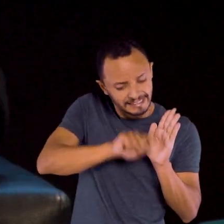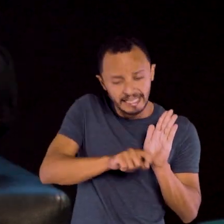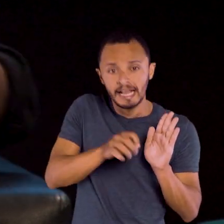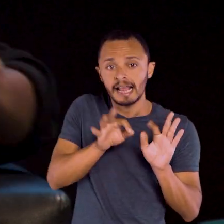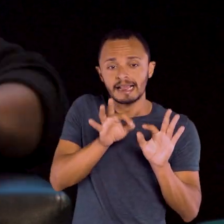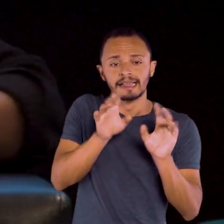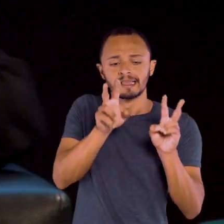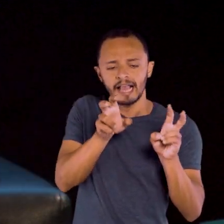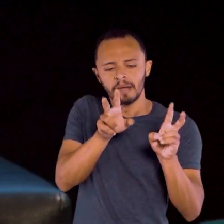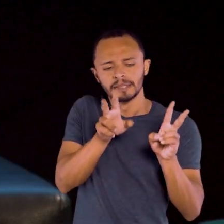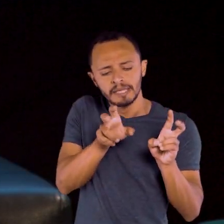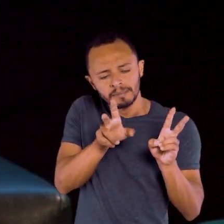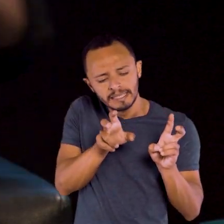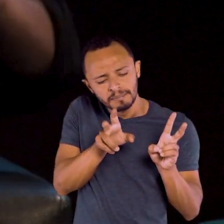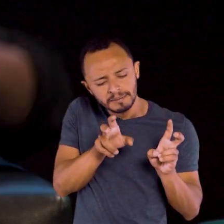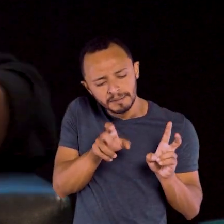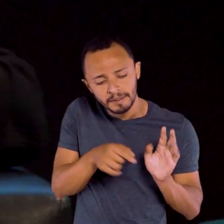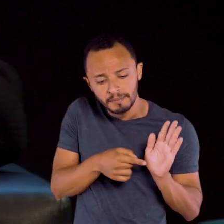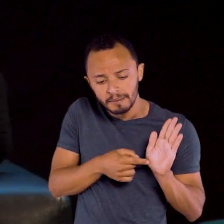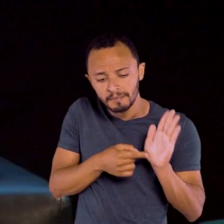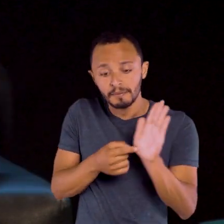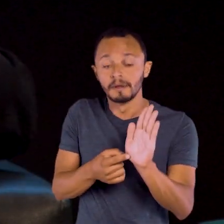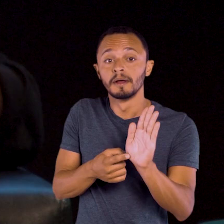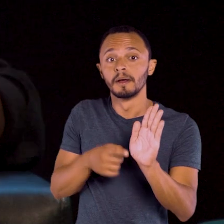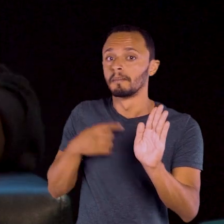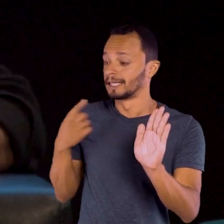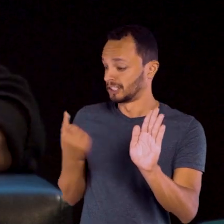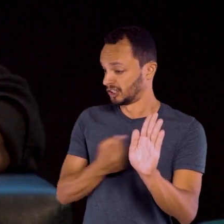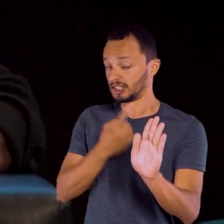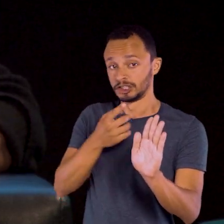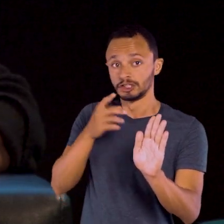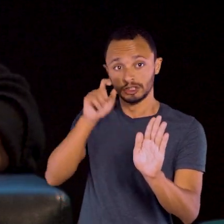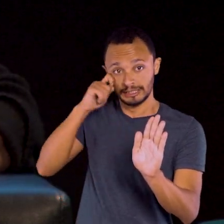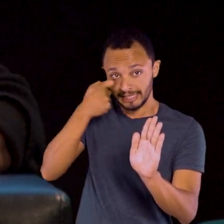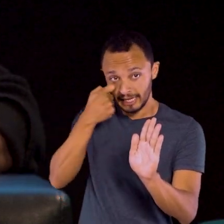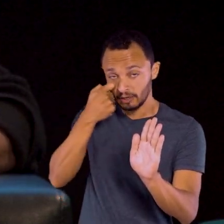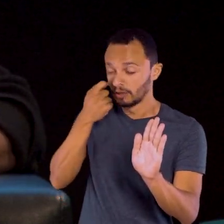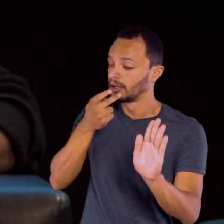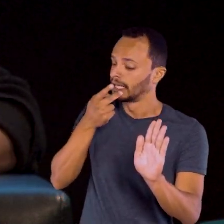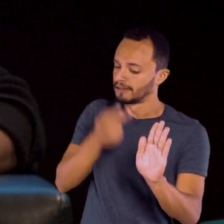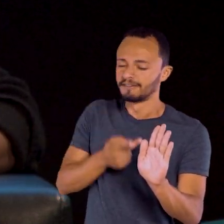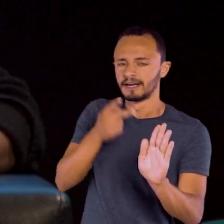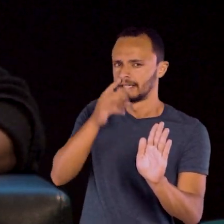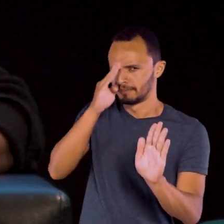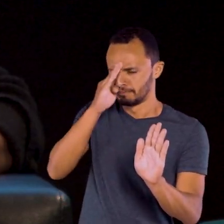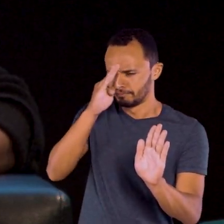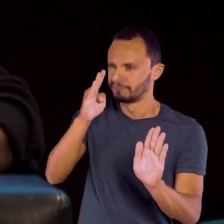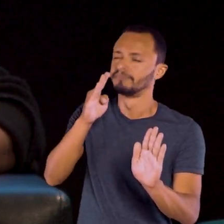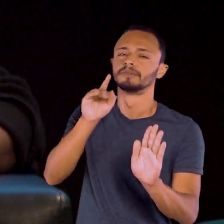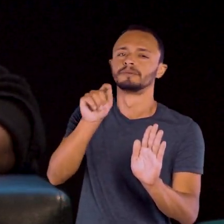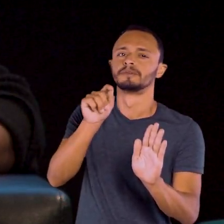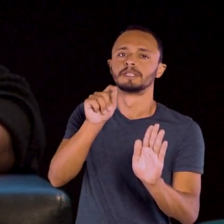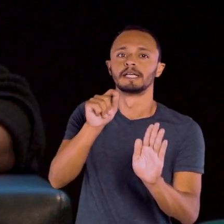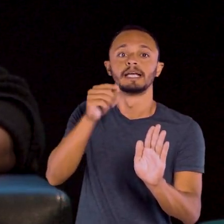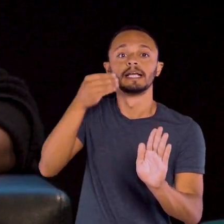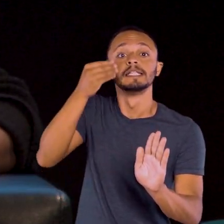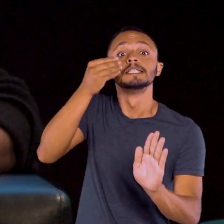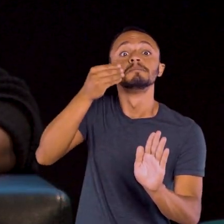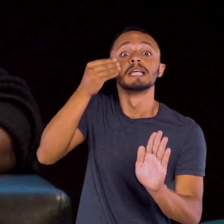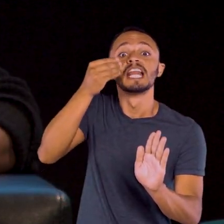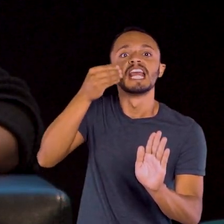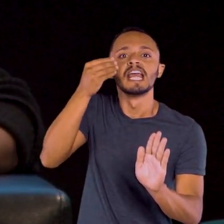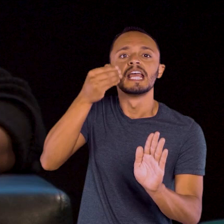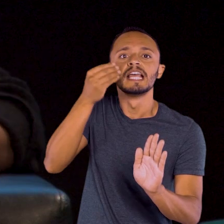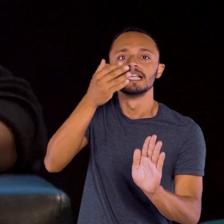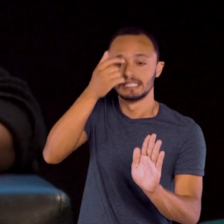salta de temas, mas, no fundo, a gente fala a mesma coisa. A gente tem uma experiência em comum, e é uma experiência